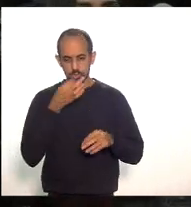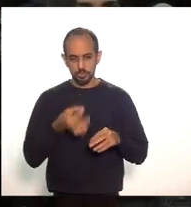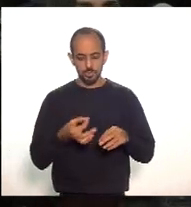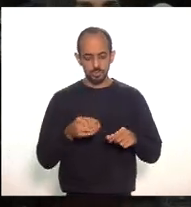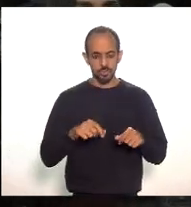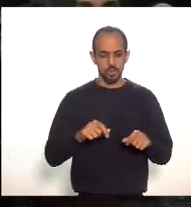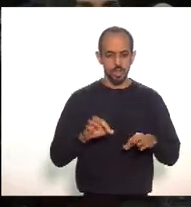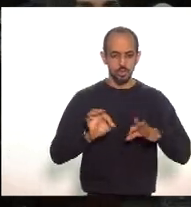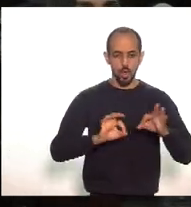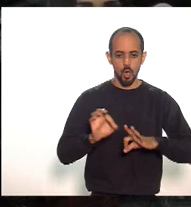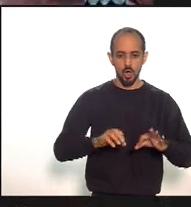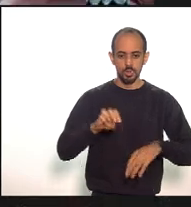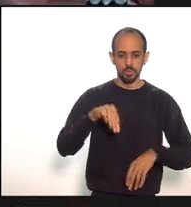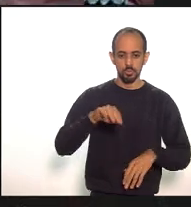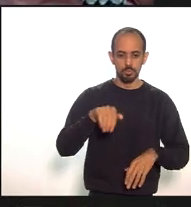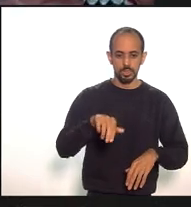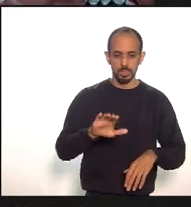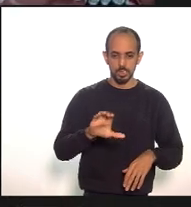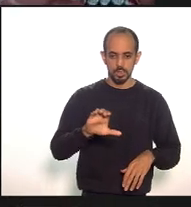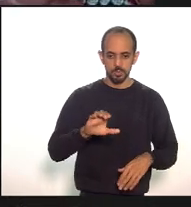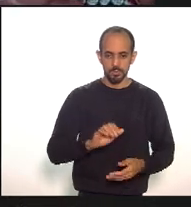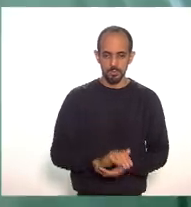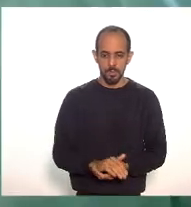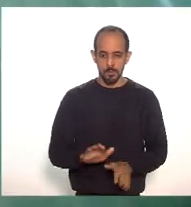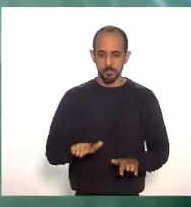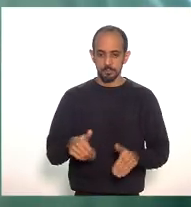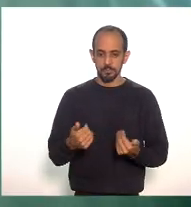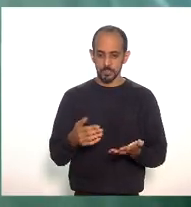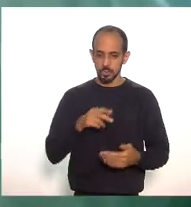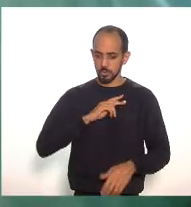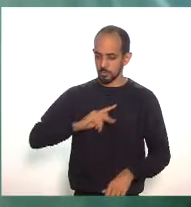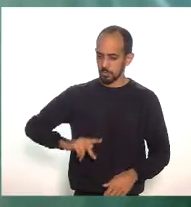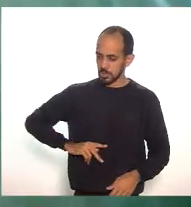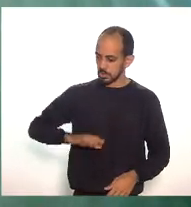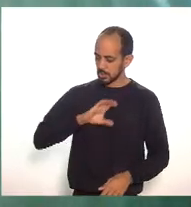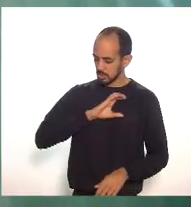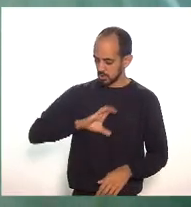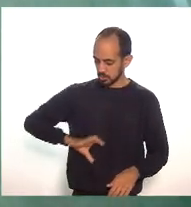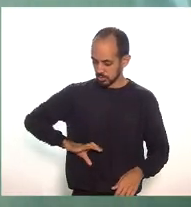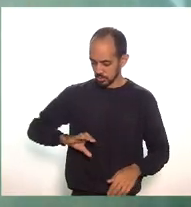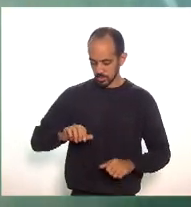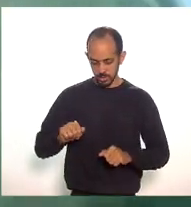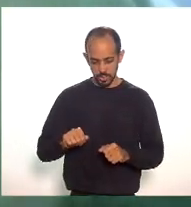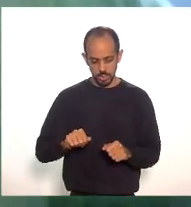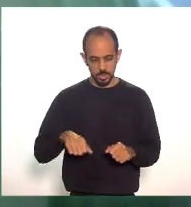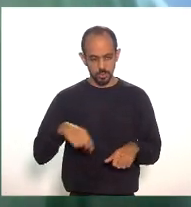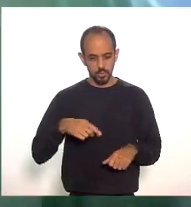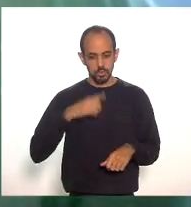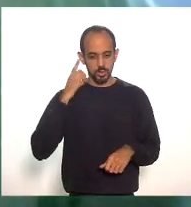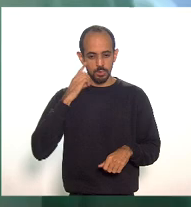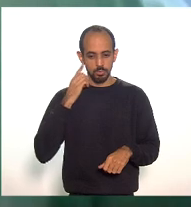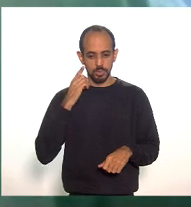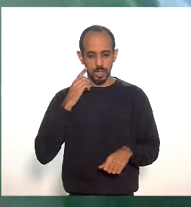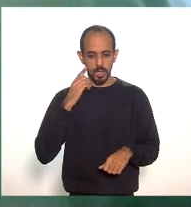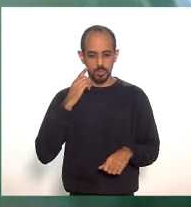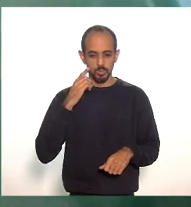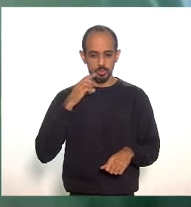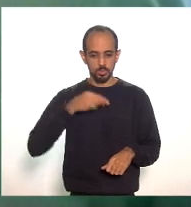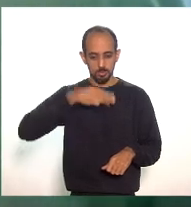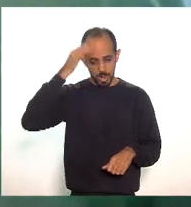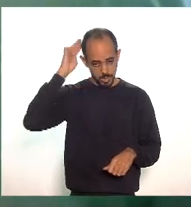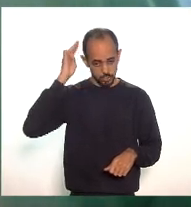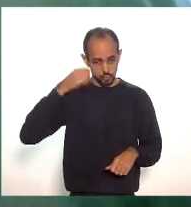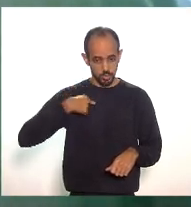levantada o deputado Carlos minc presidente André Ceciliano e deputado Márcio Pacheco eu tô com uma dificuldade